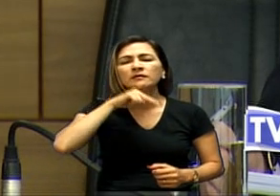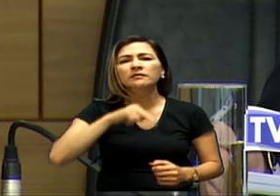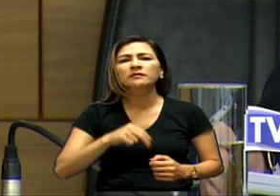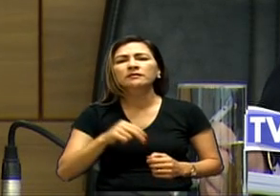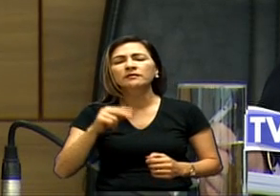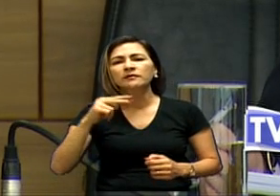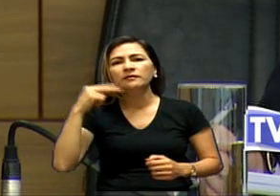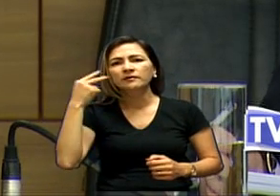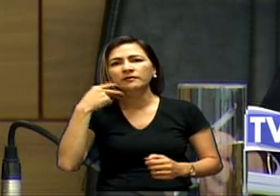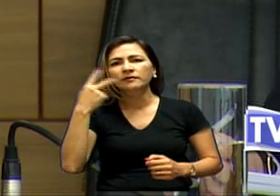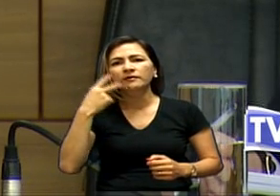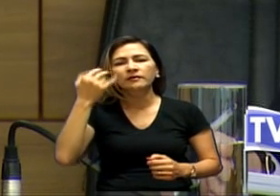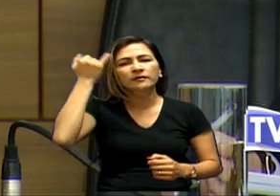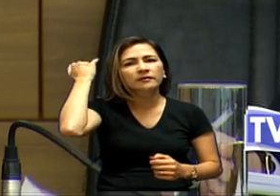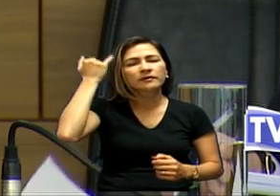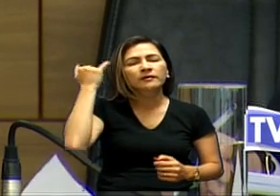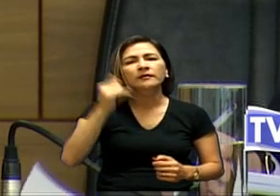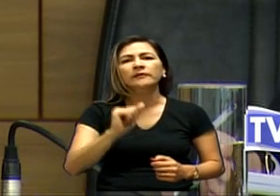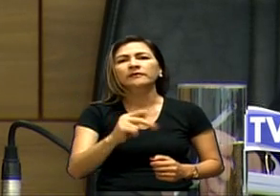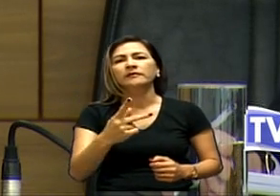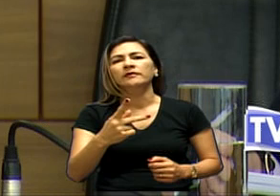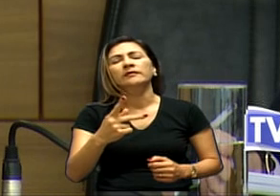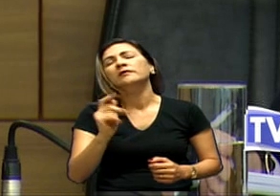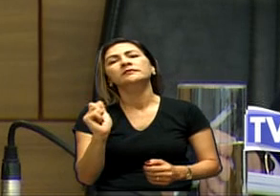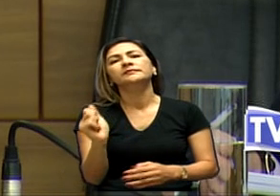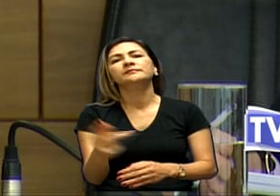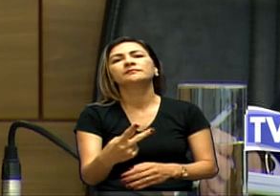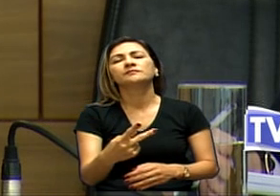vereador Irineu, presença, vereador Apolo, presença.